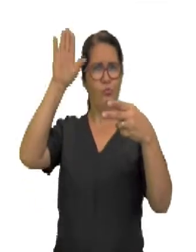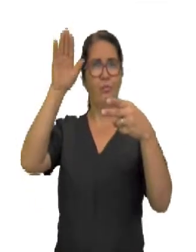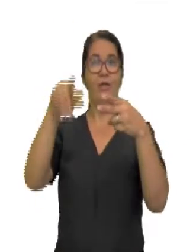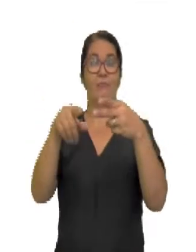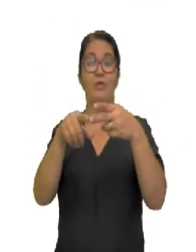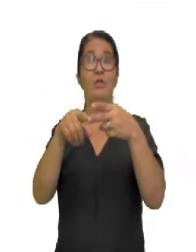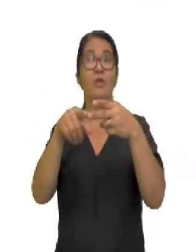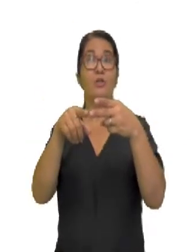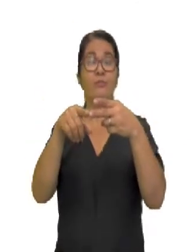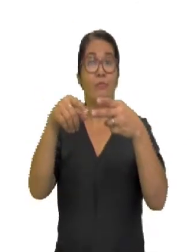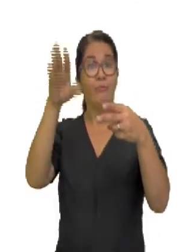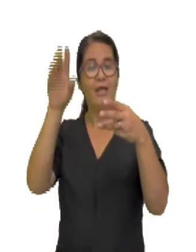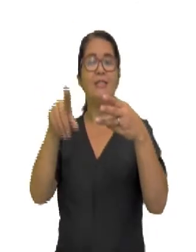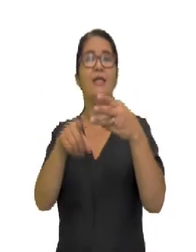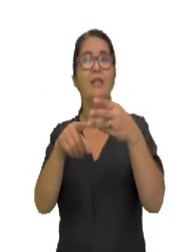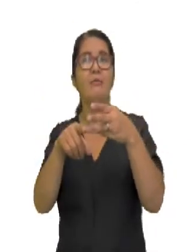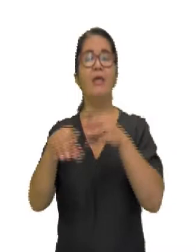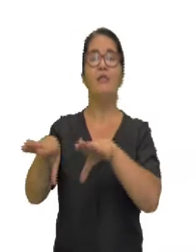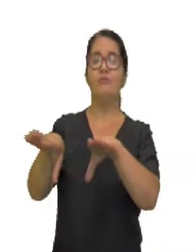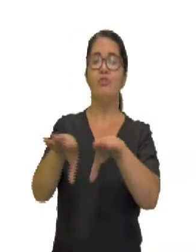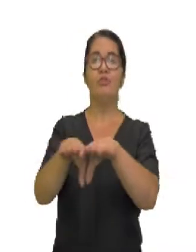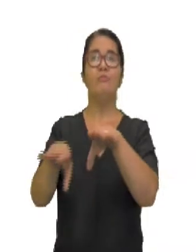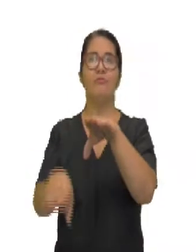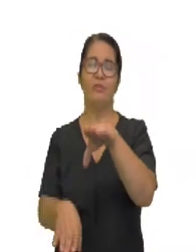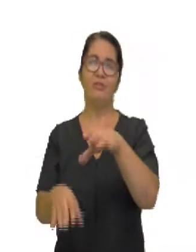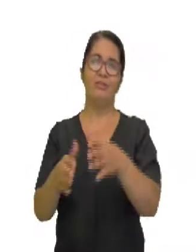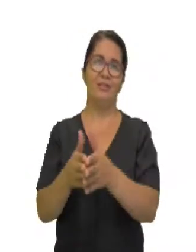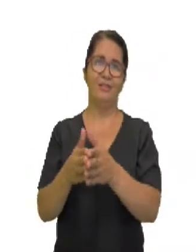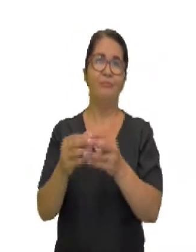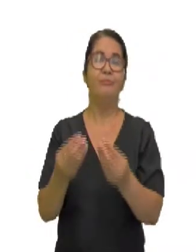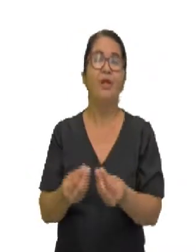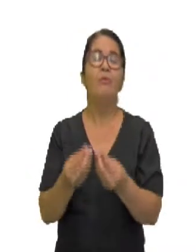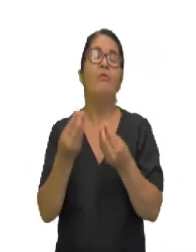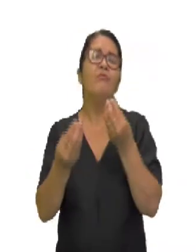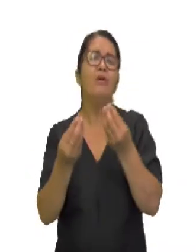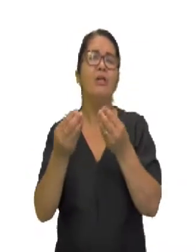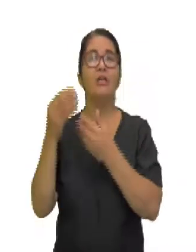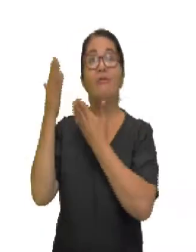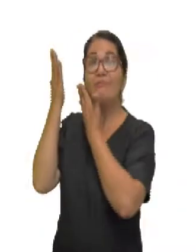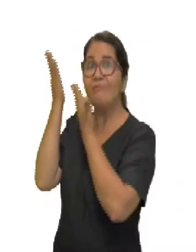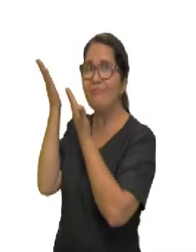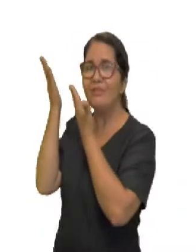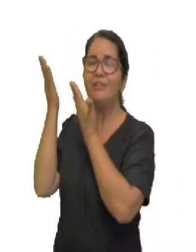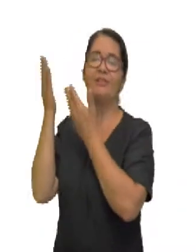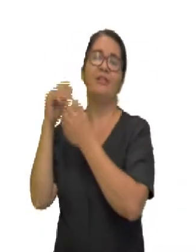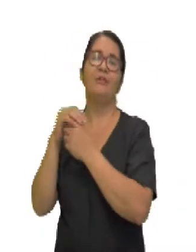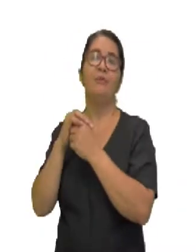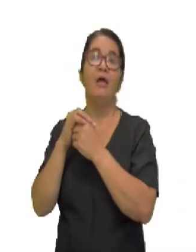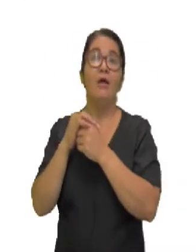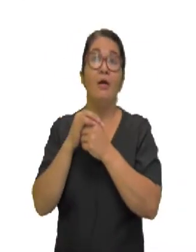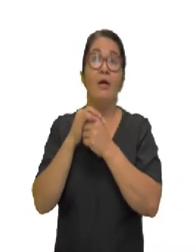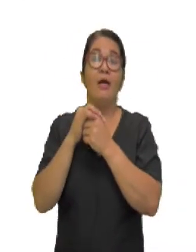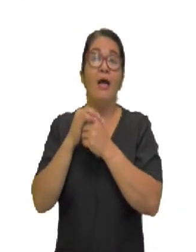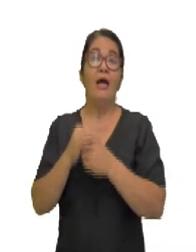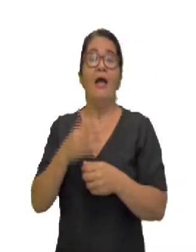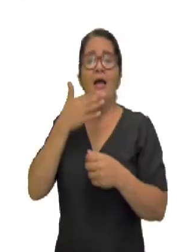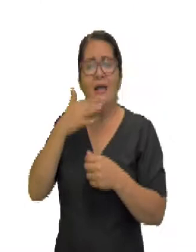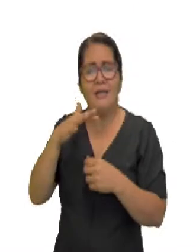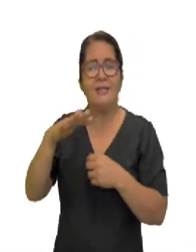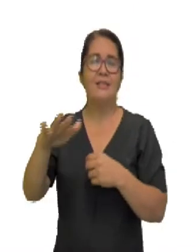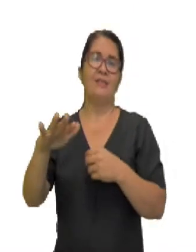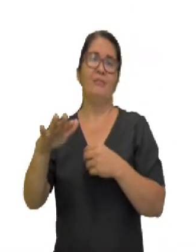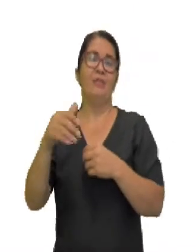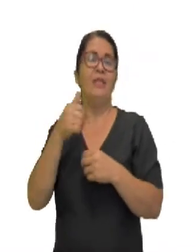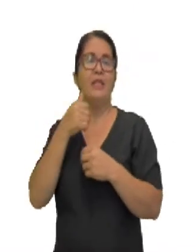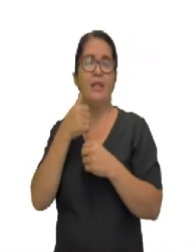lá. Comparativo de igualdade. Eu tenho Maria Luísa é tão inteligente